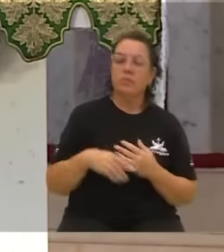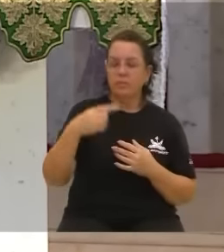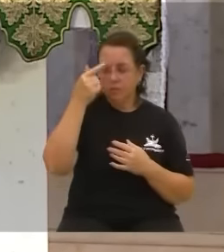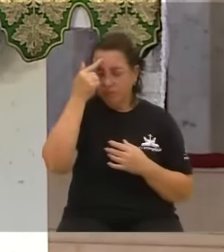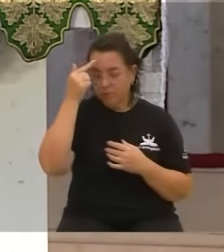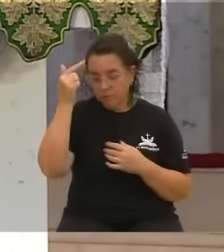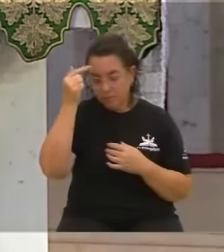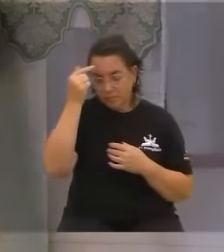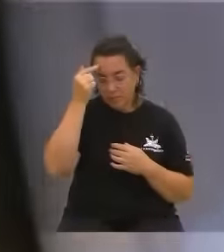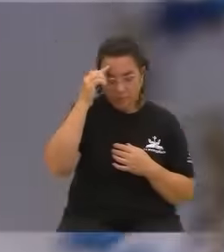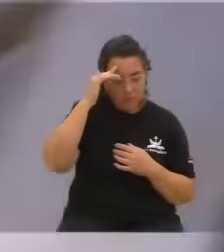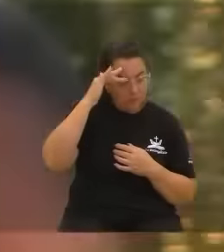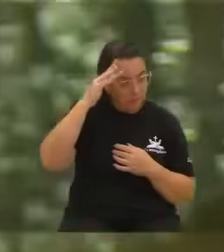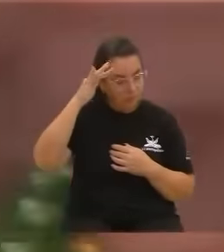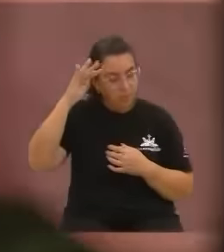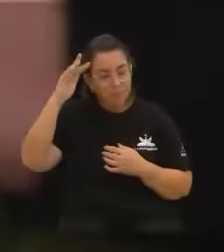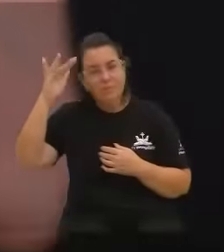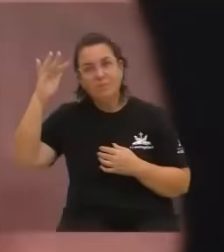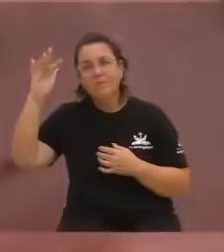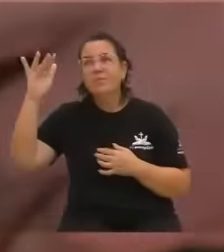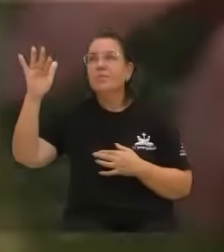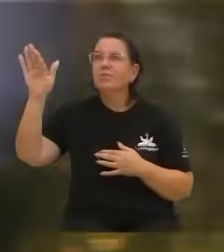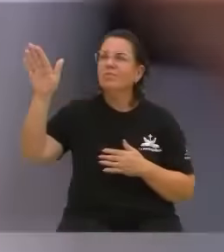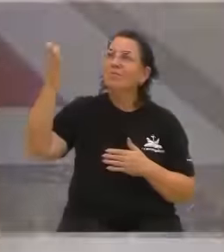e fico a